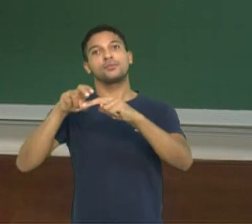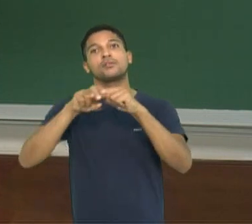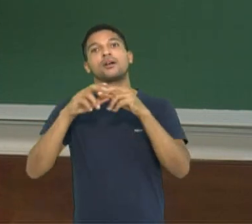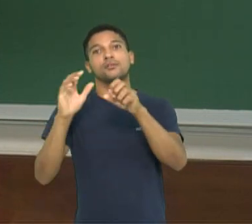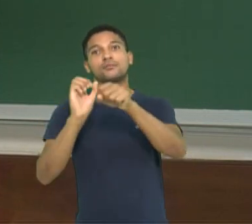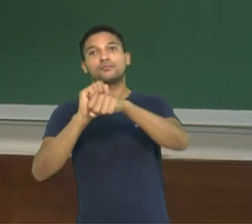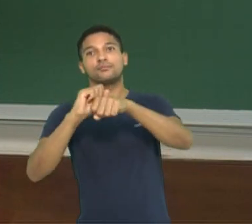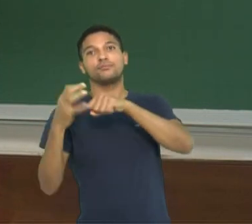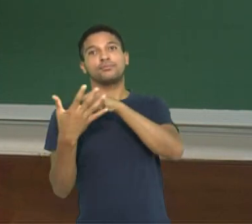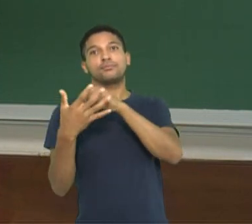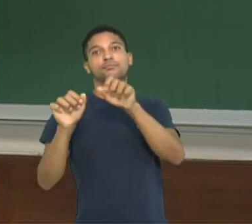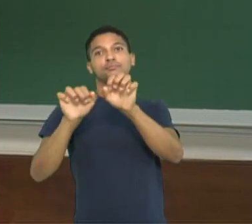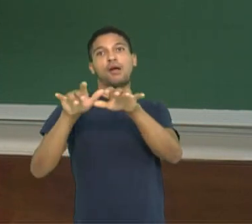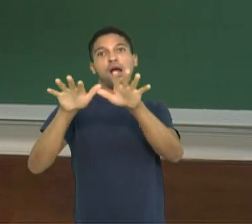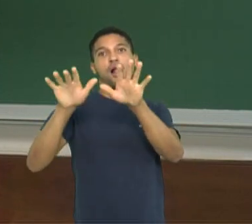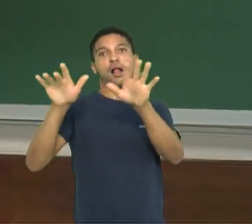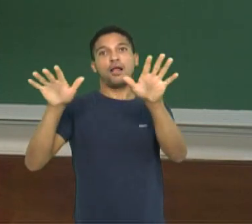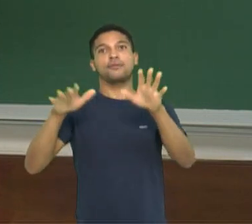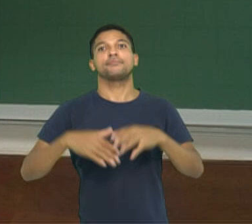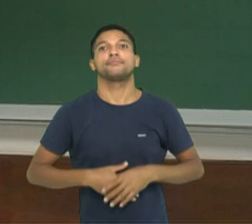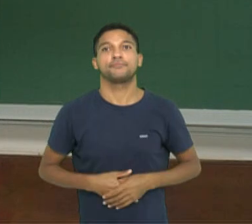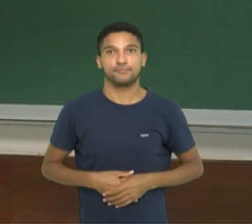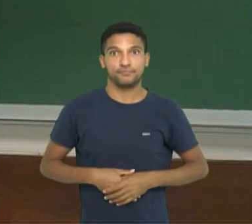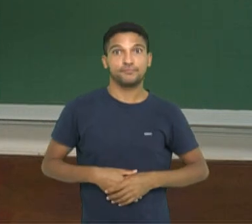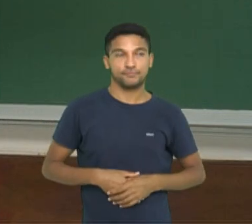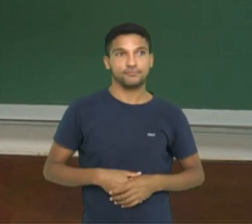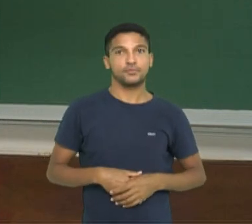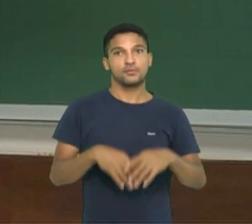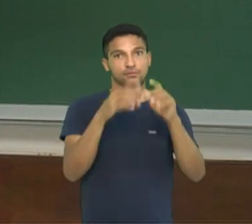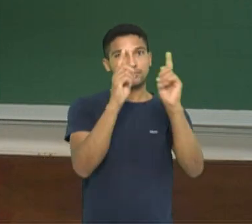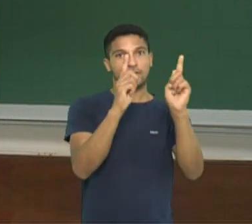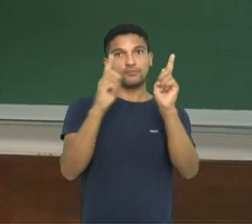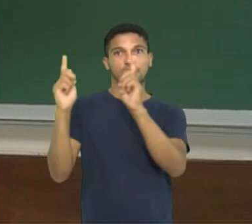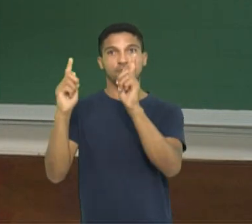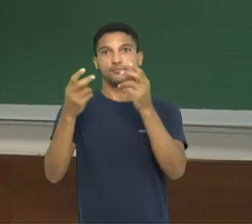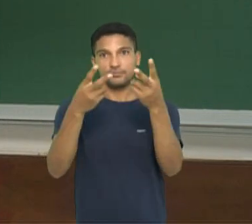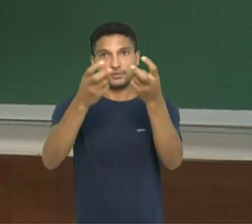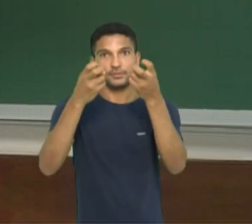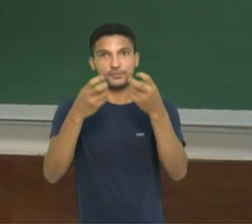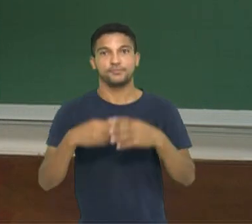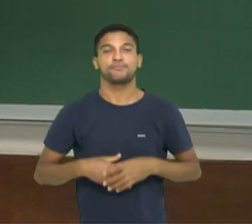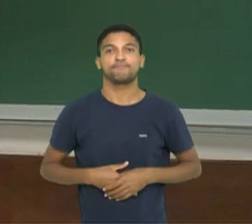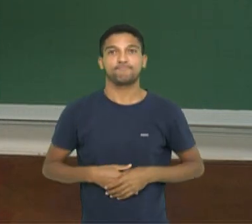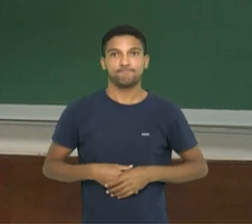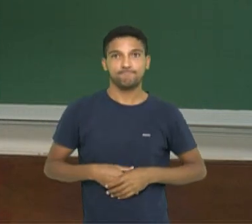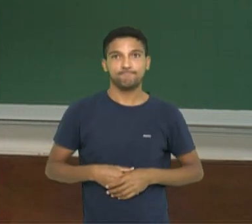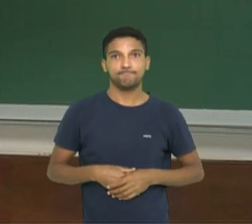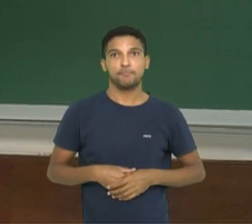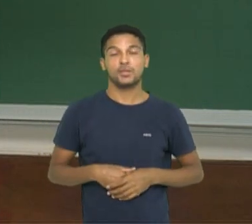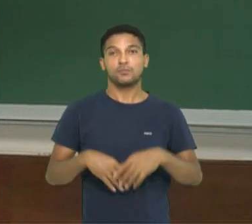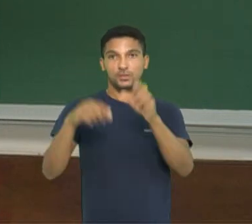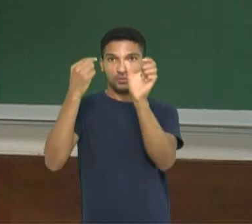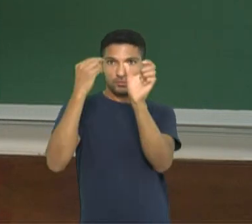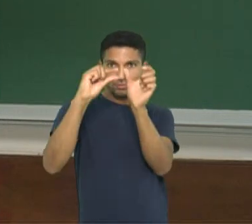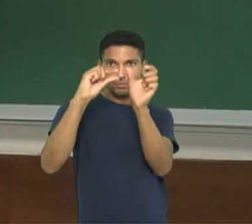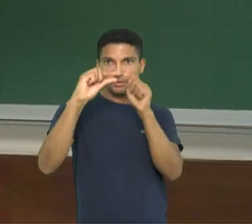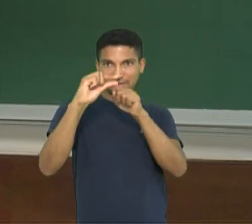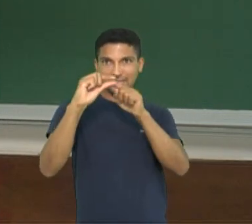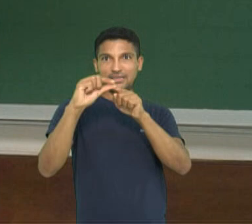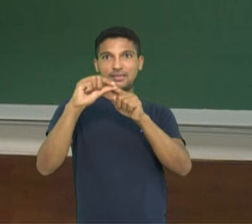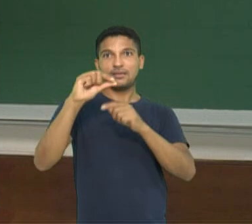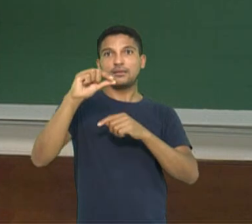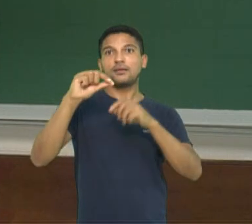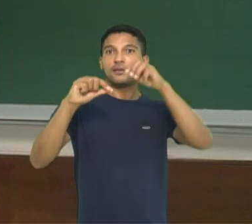no início da frase, né? Que é o fato dos alunos quererem estar na escola, certo? Então, quando eu tenho ali as conjunções mas, porém,